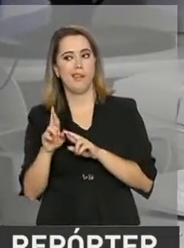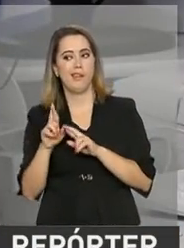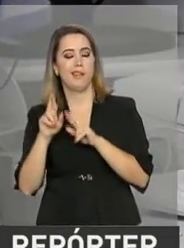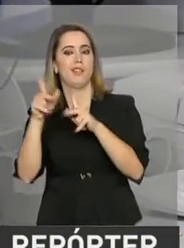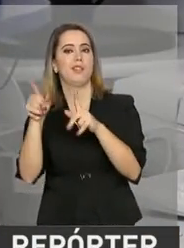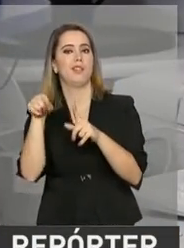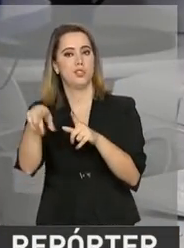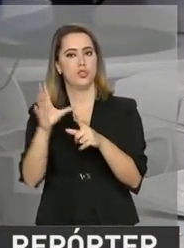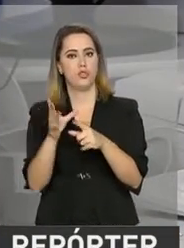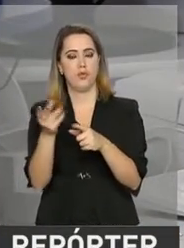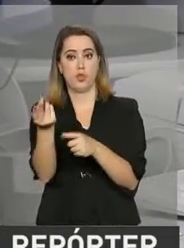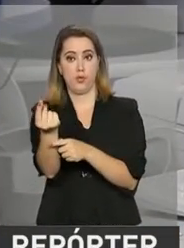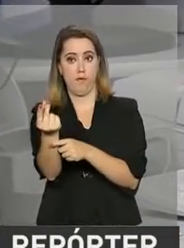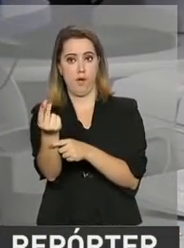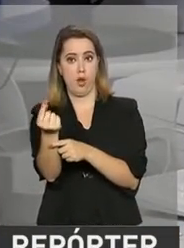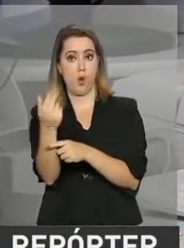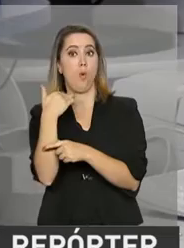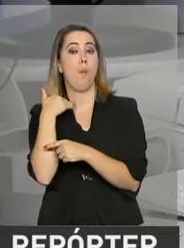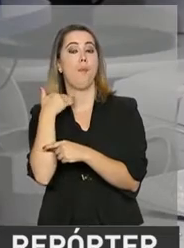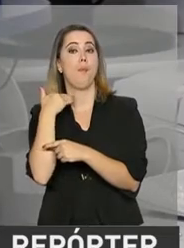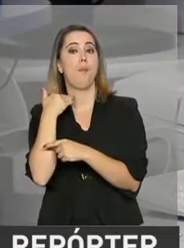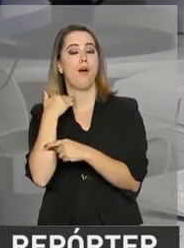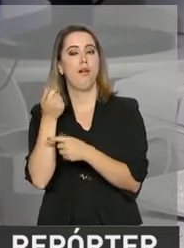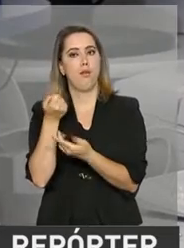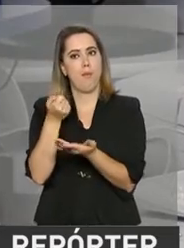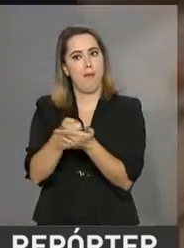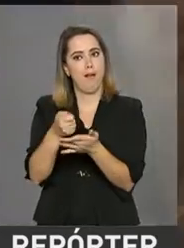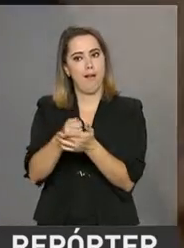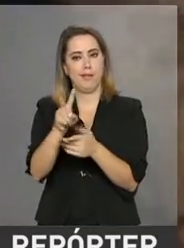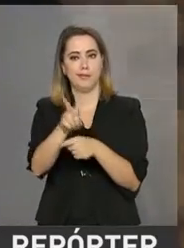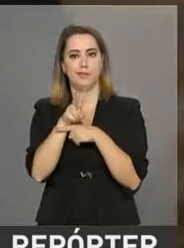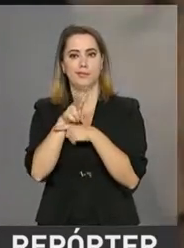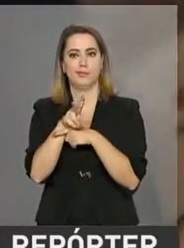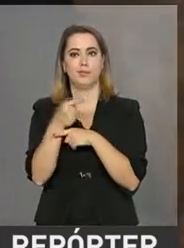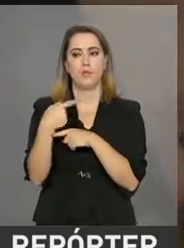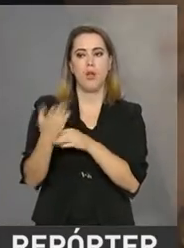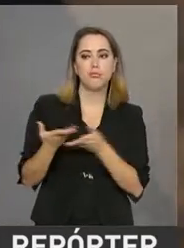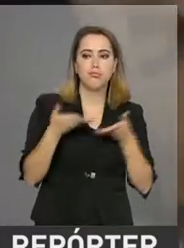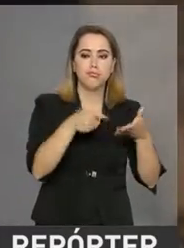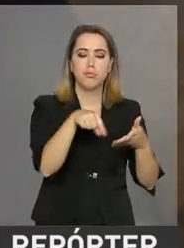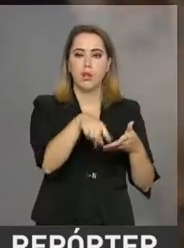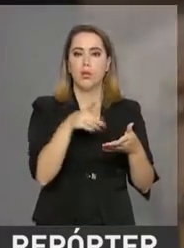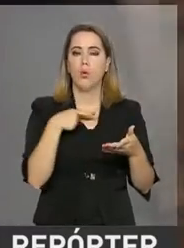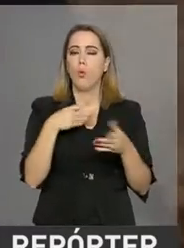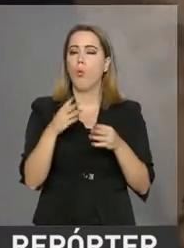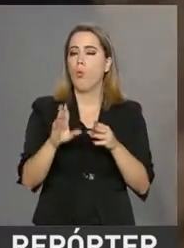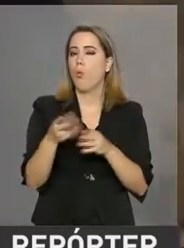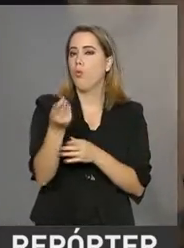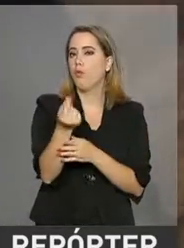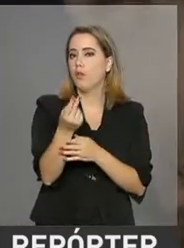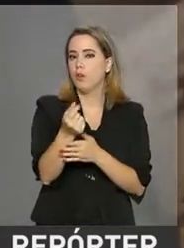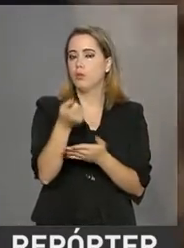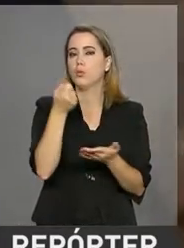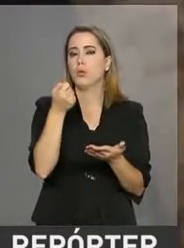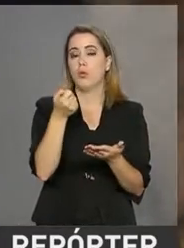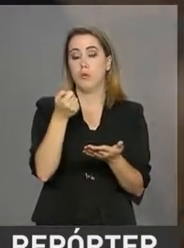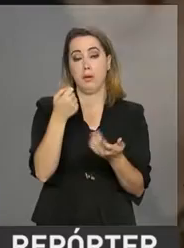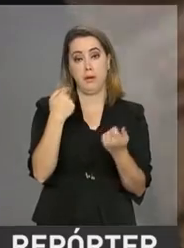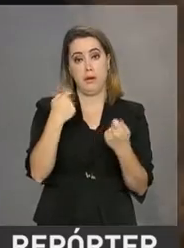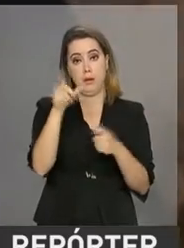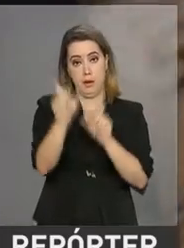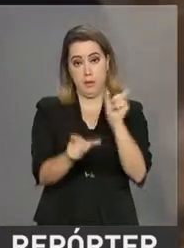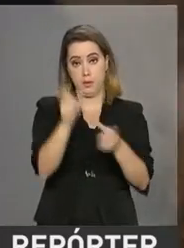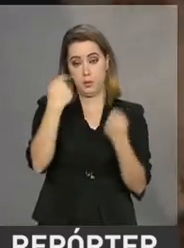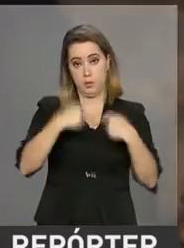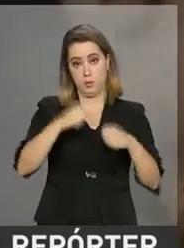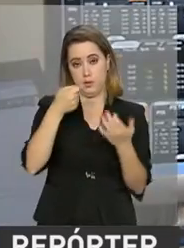dinheiro para um banco o quanto ele paga ao tomar um empréstimo e o quanto essa instituição financeira cobra do consumidor na